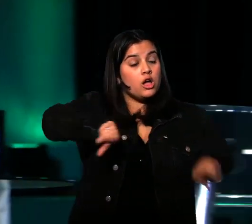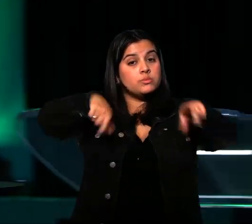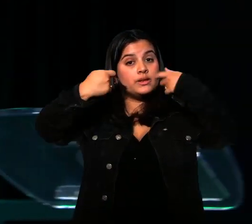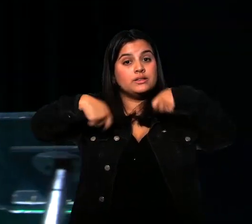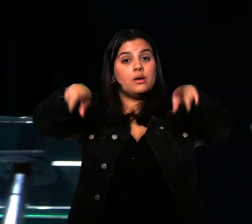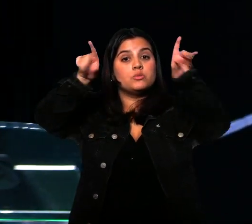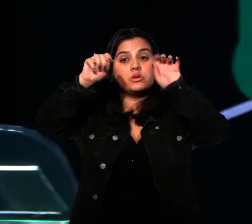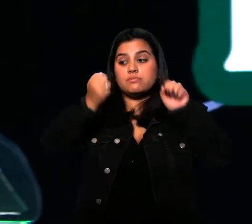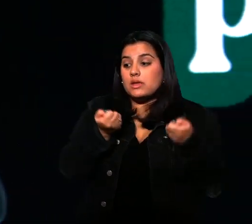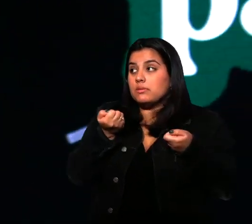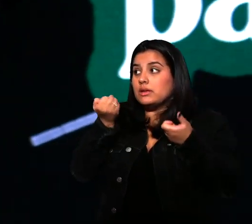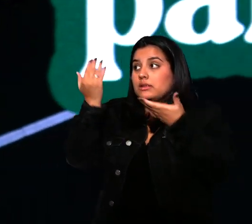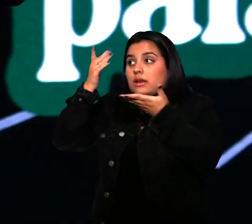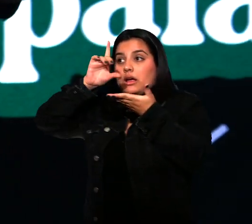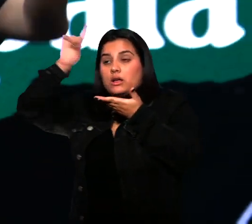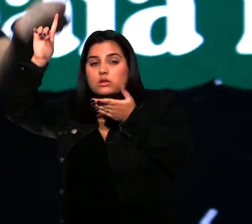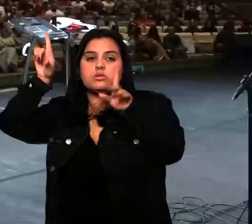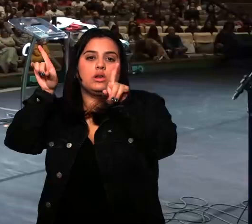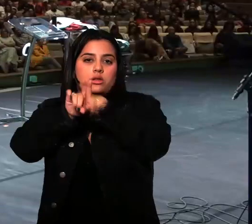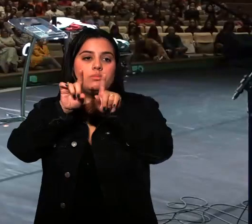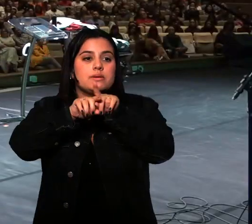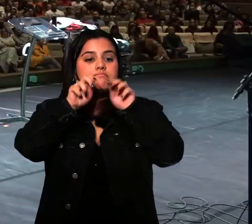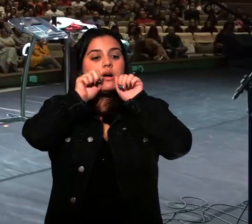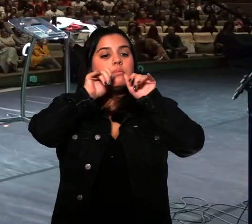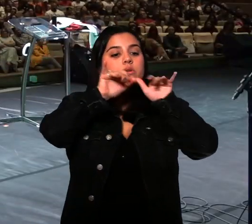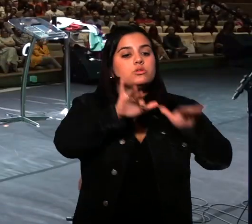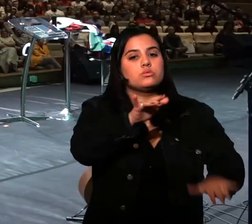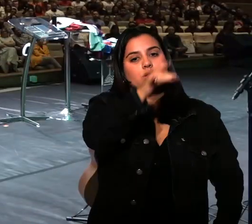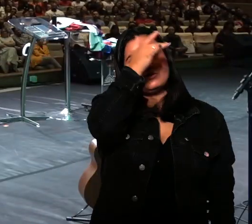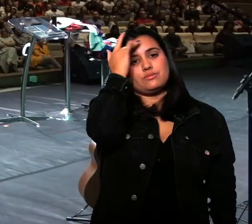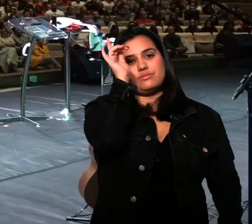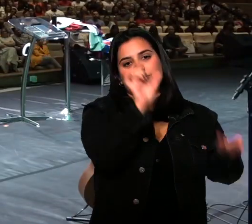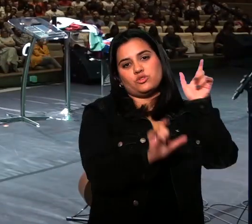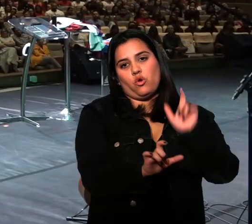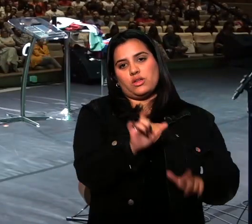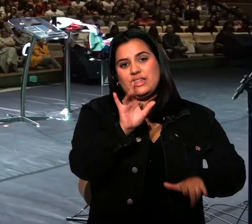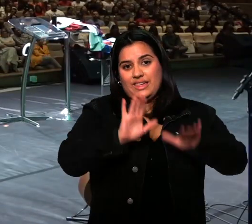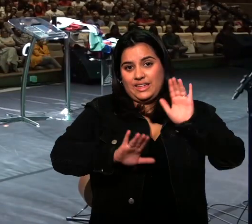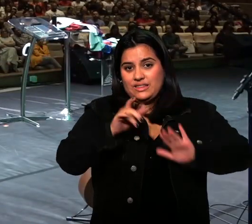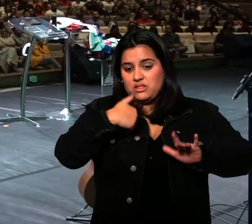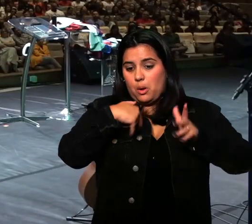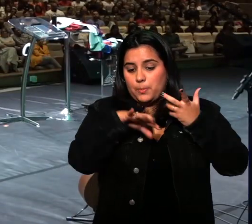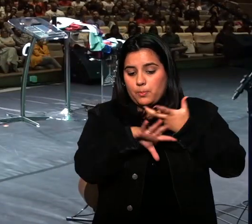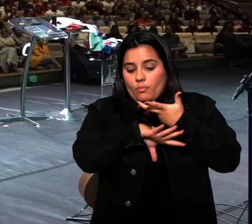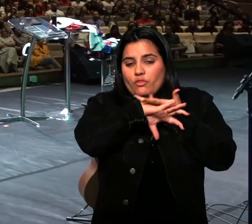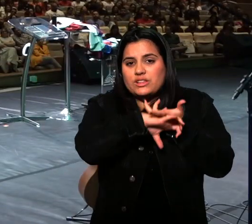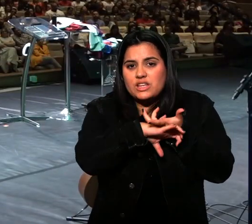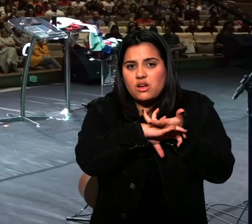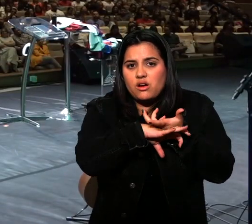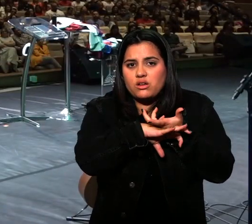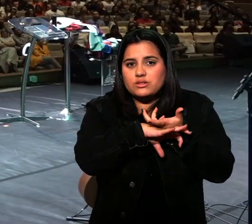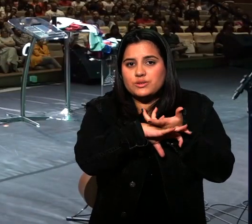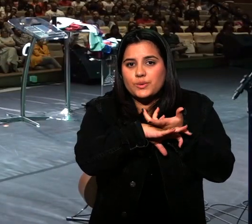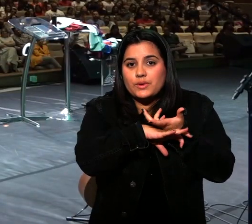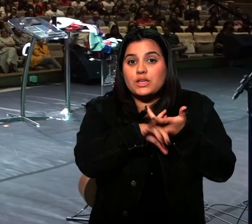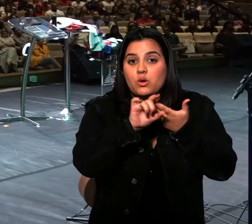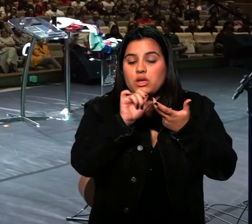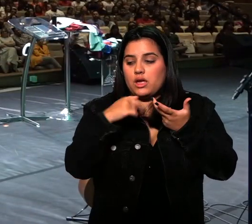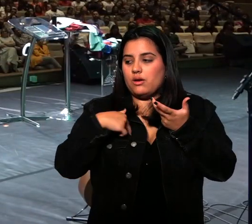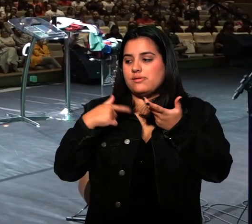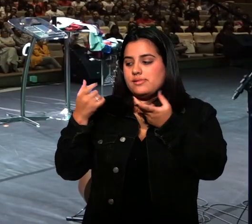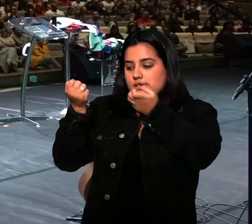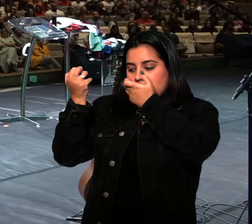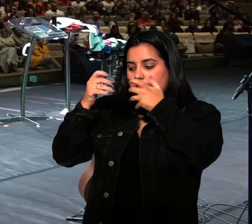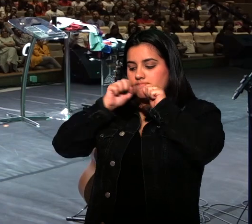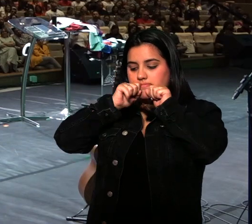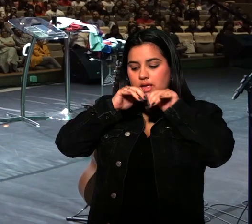será que eu não tenho que abençoar? E às vezes eu venho de mãos vazias. Mãos vazias não é só dinheiro, meu irmão. São as bênçãos retidas. E Deus está falando com várias pessoas aqui que você tinha